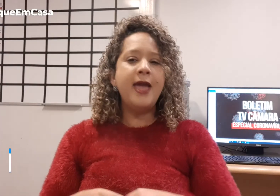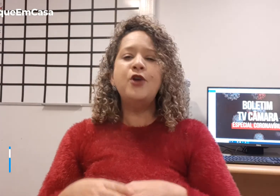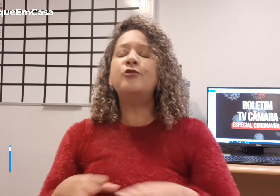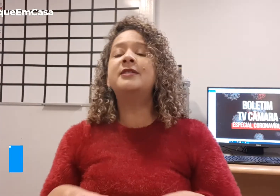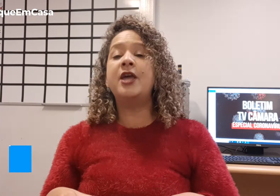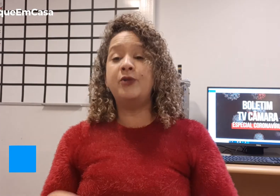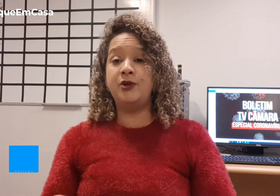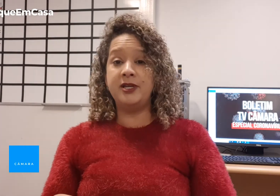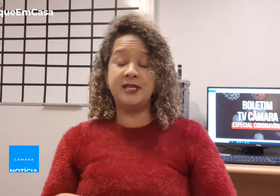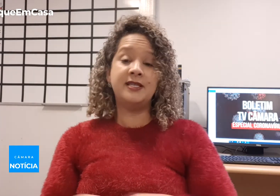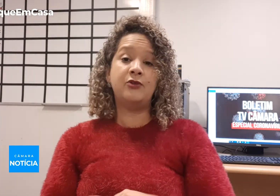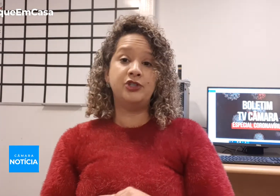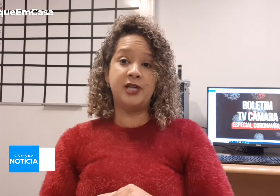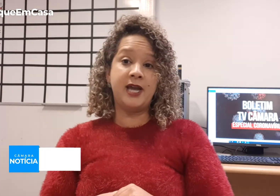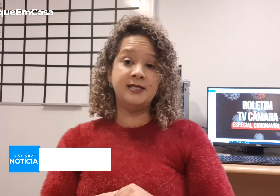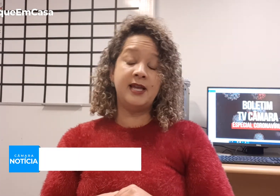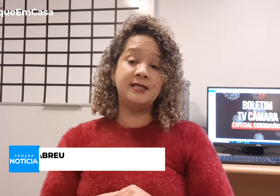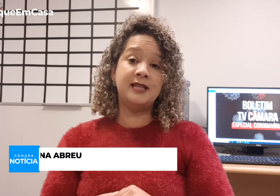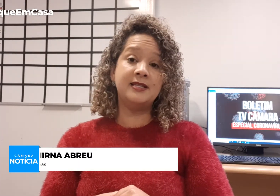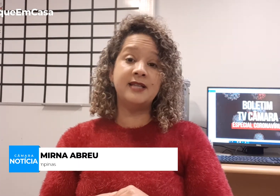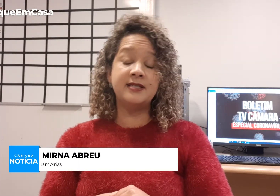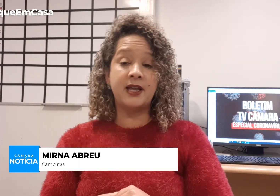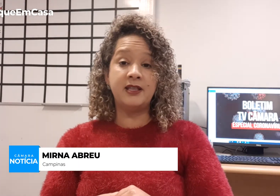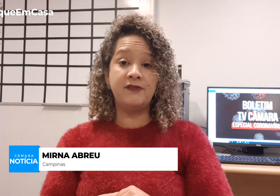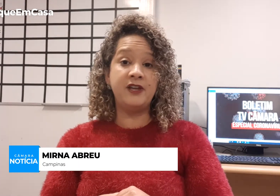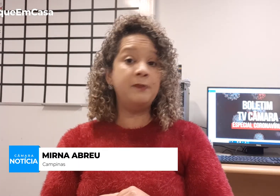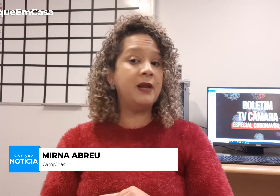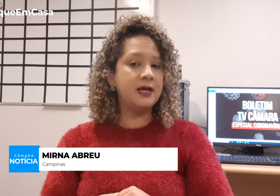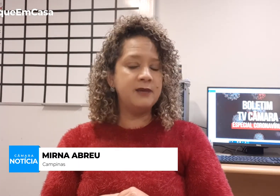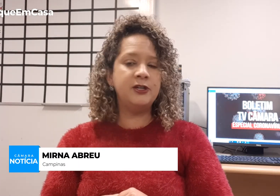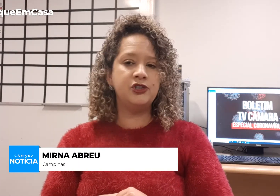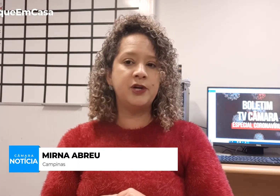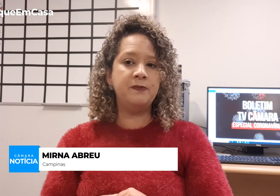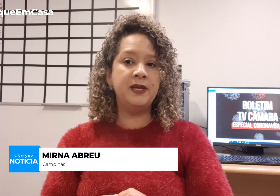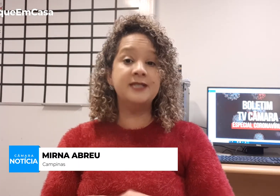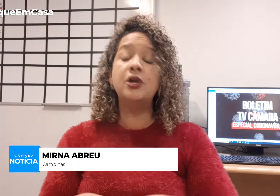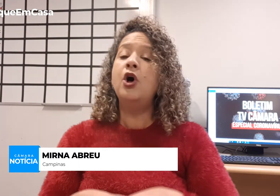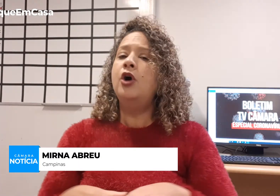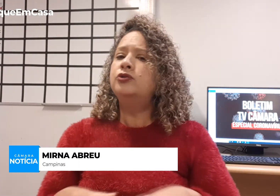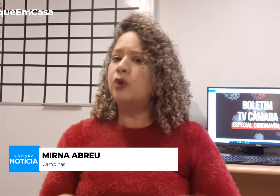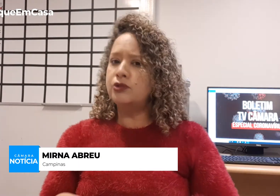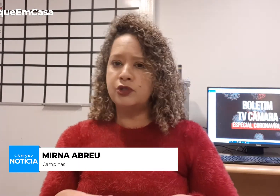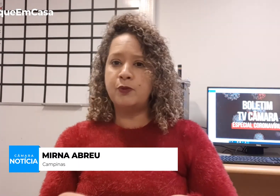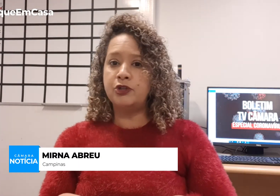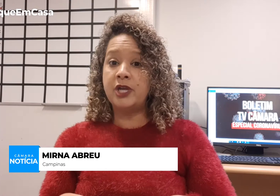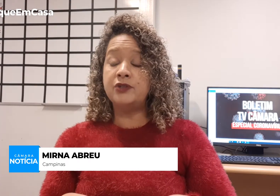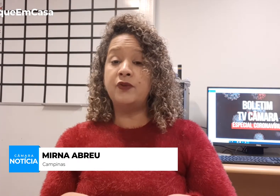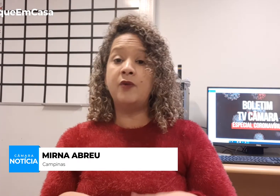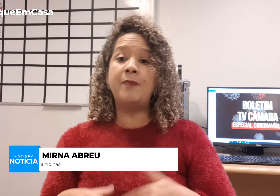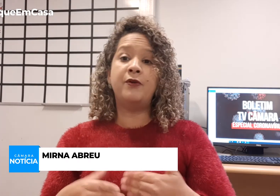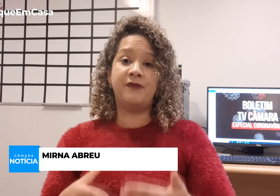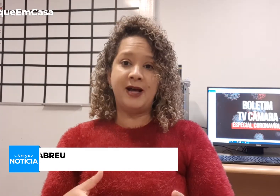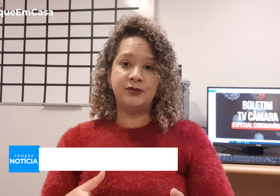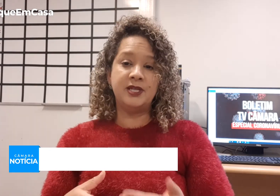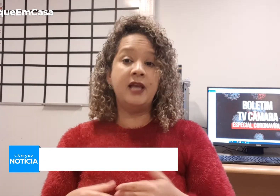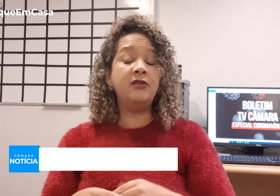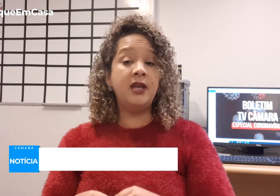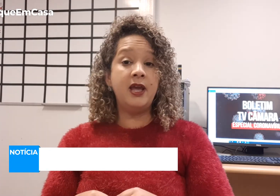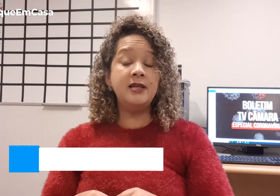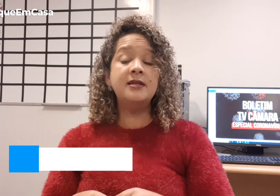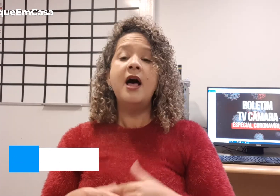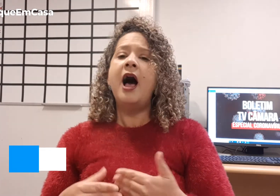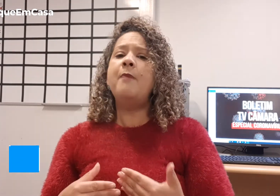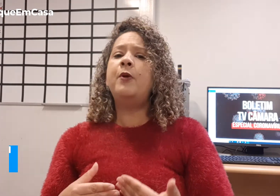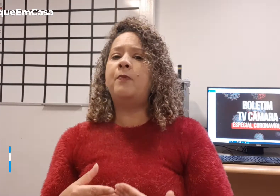Olá, em 11 reuniões extraordinárias realizadas nesta quinta-feira pela Câmara de Campinas, todos os projetos foram aprovados.